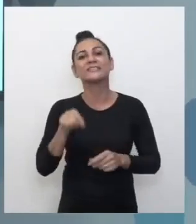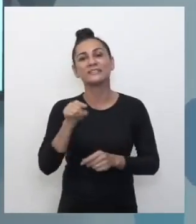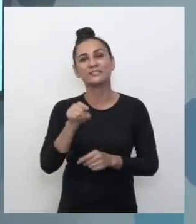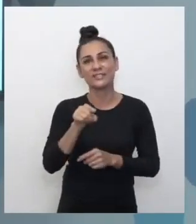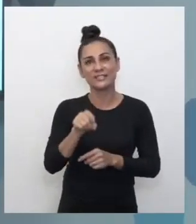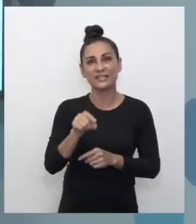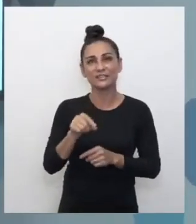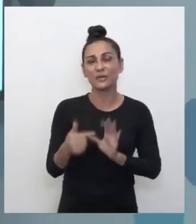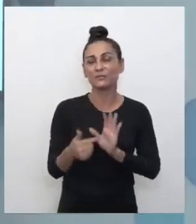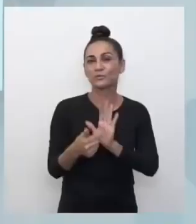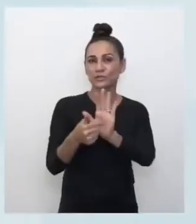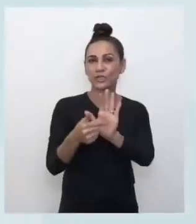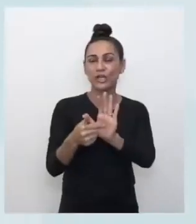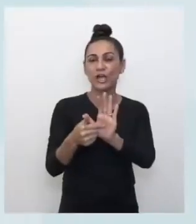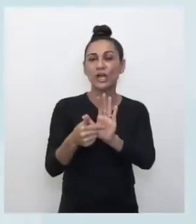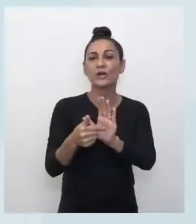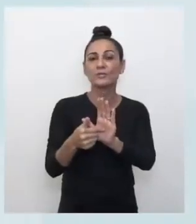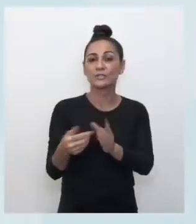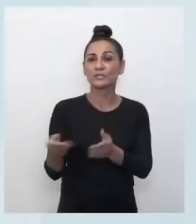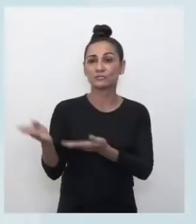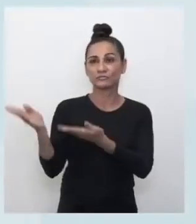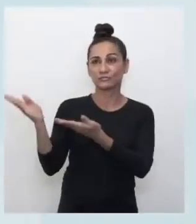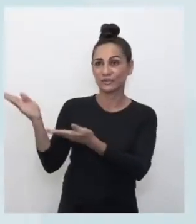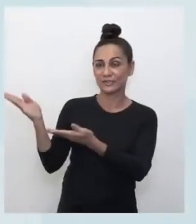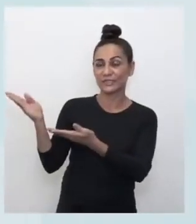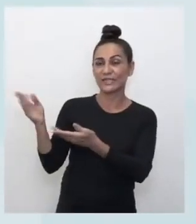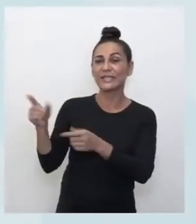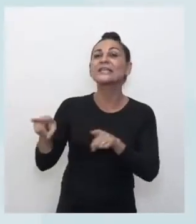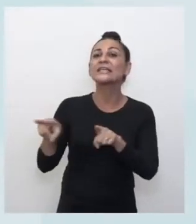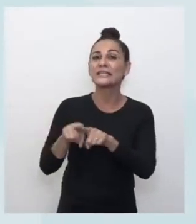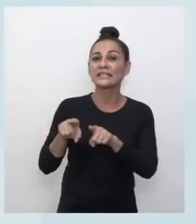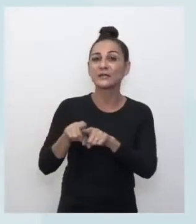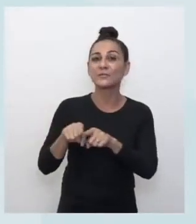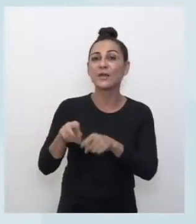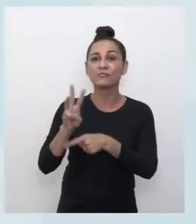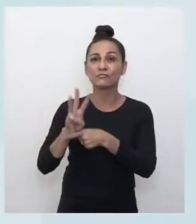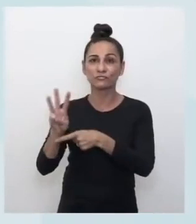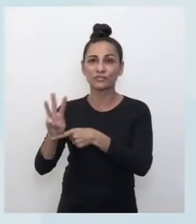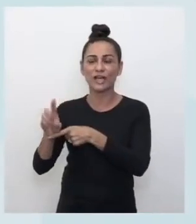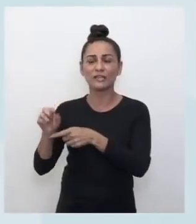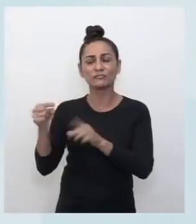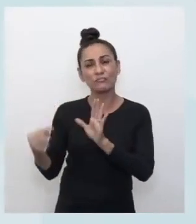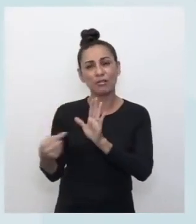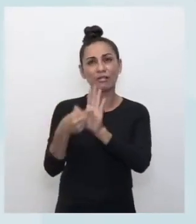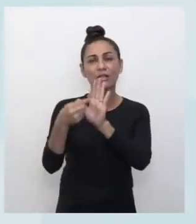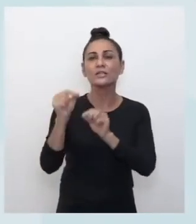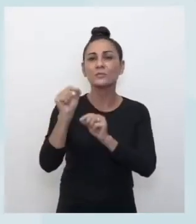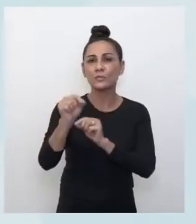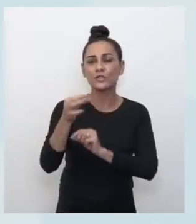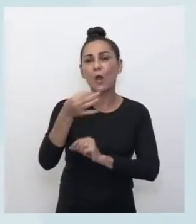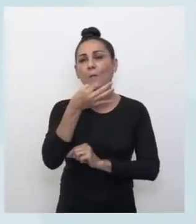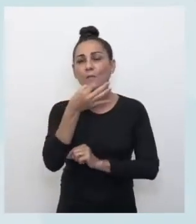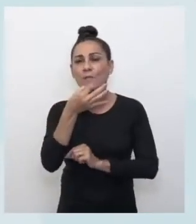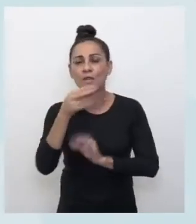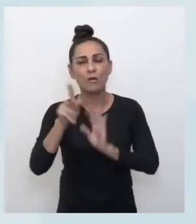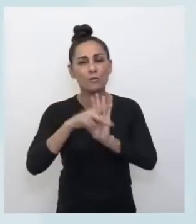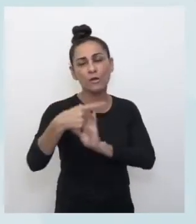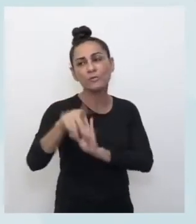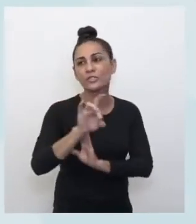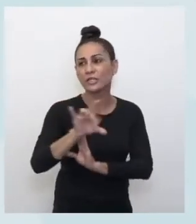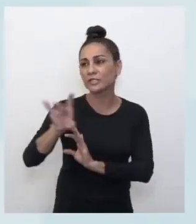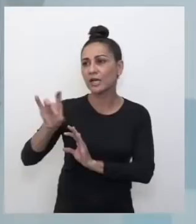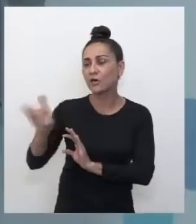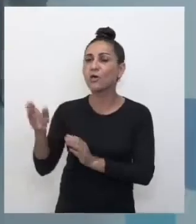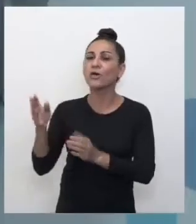aparecer para vocês agora aí um QR Code na tela, também um link para que você coloque suas sugestões, suas dúvidas sobre a aula que vocês acabaram de